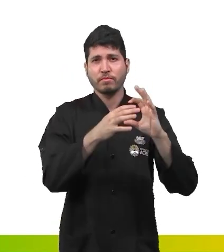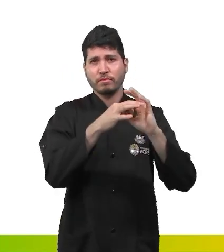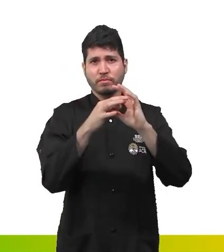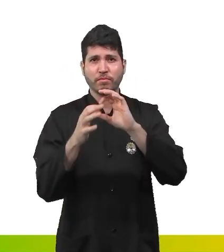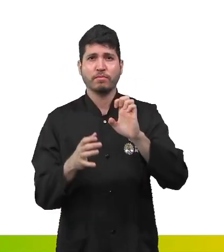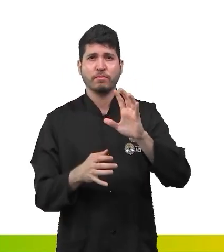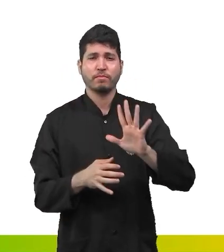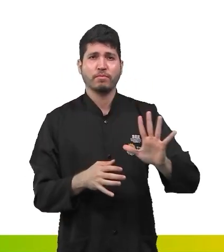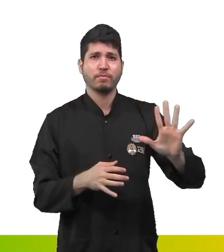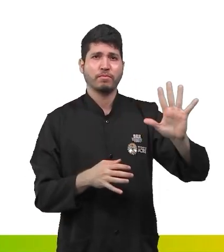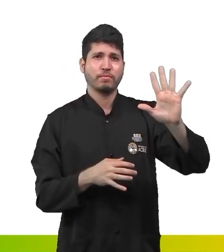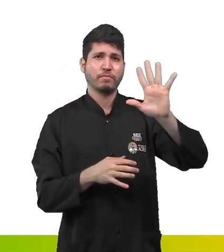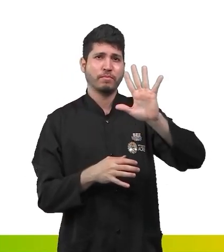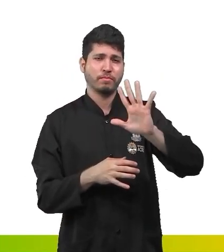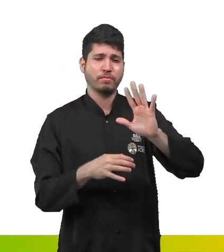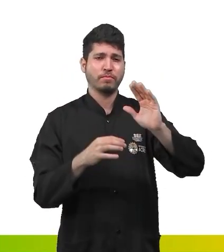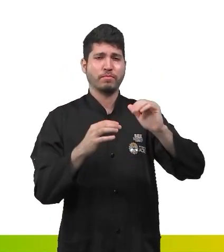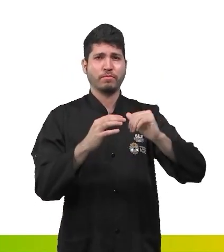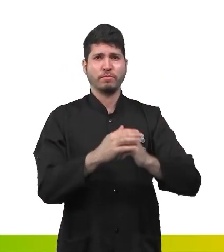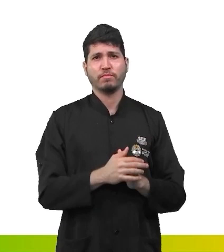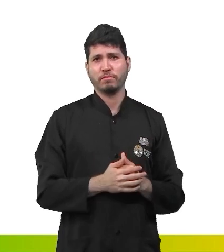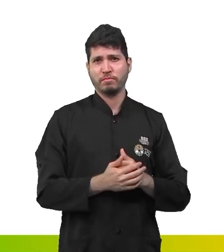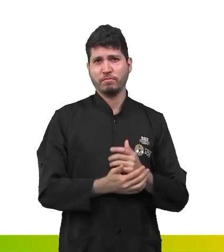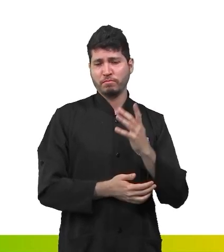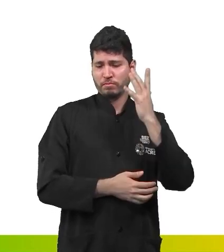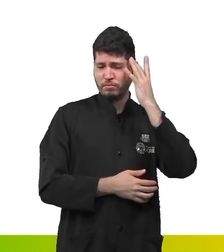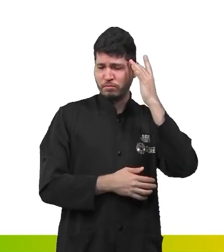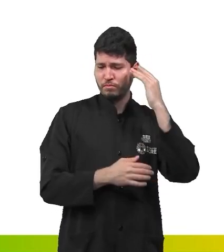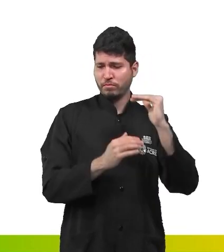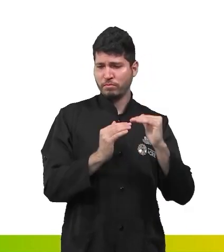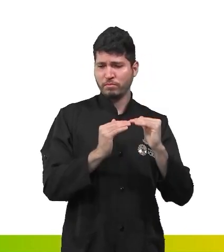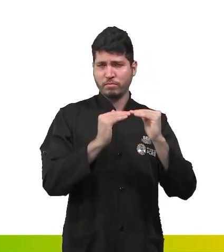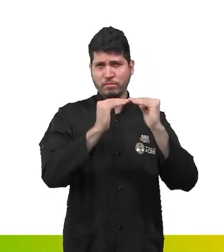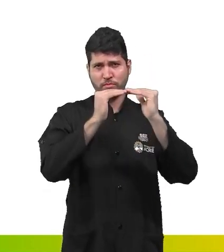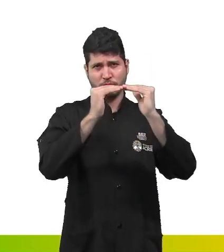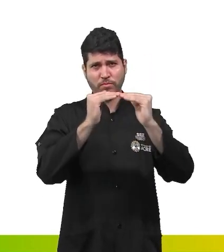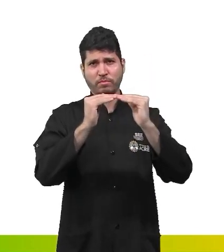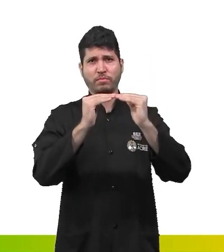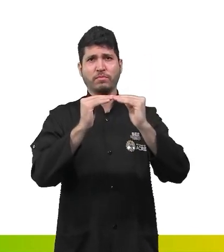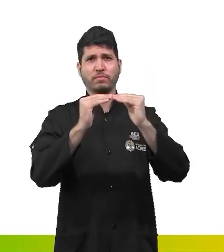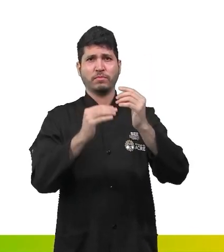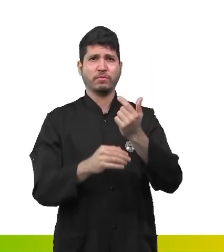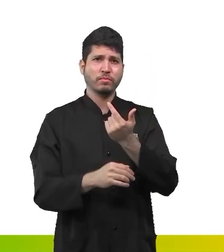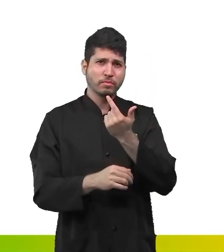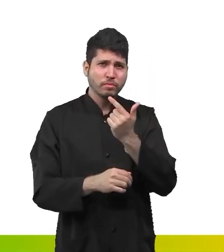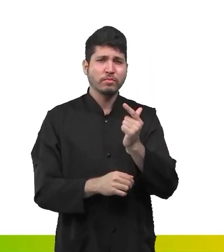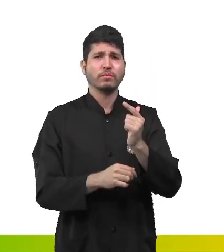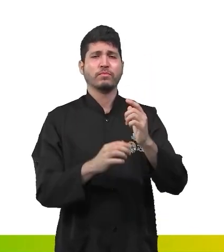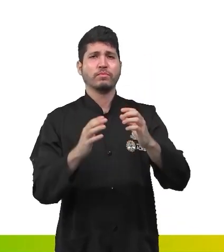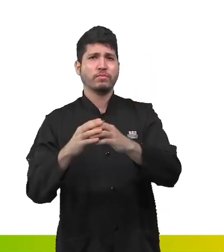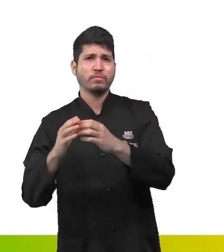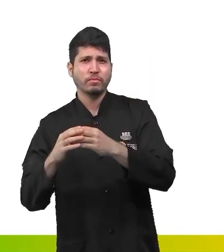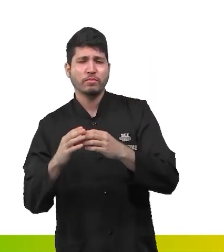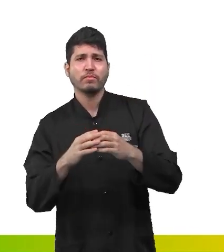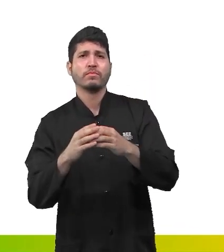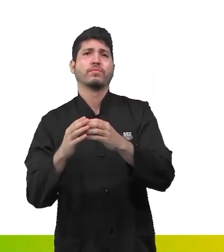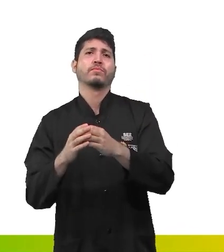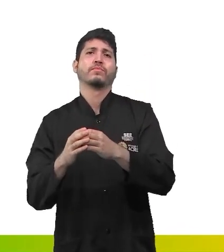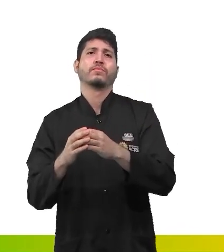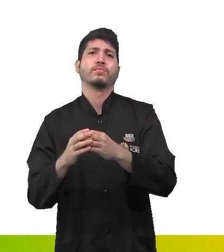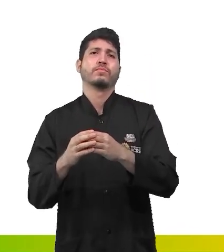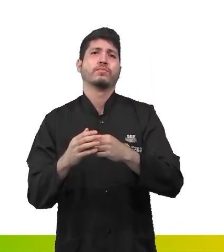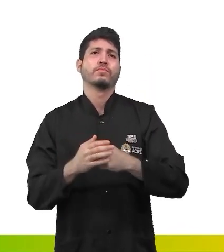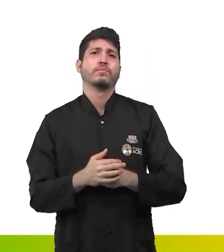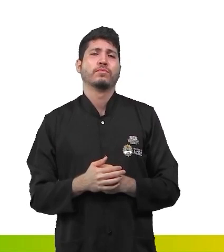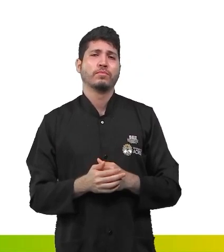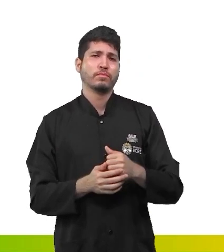da subjugação europeia em relação aos outros às outras matrizes culturais. Então, como alternativa, temos